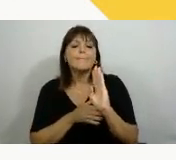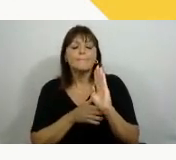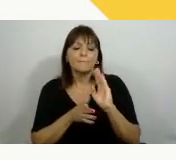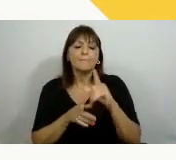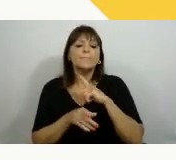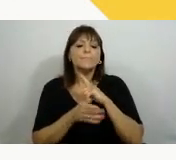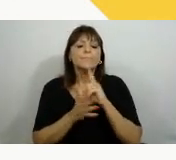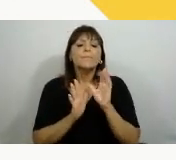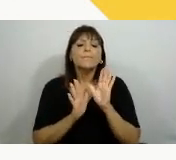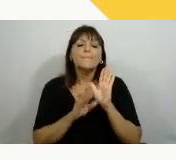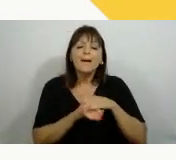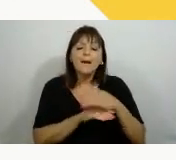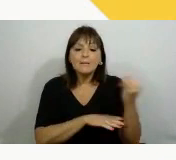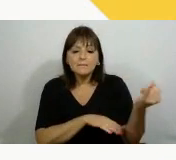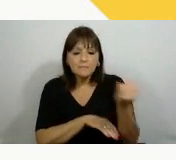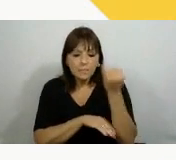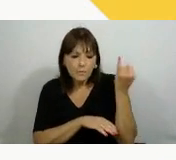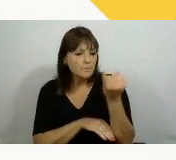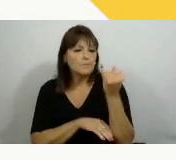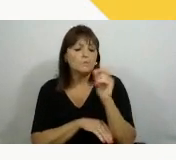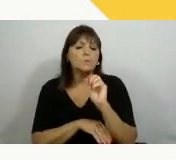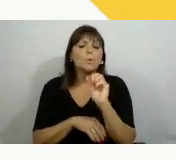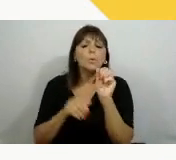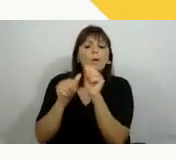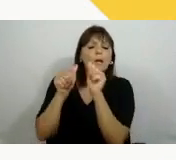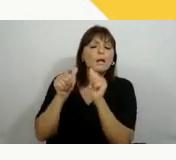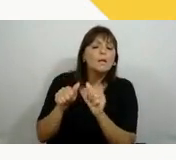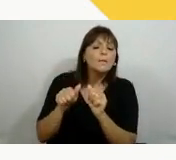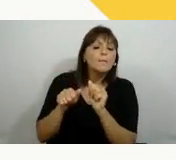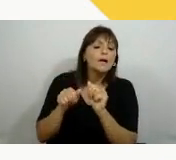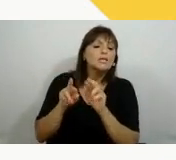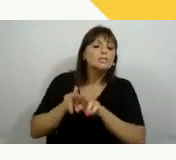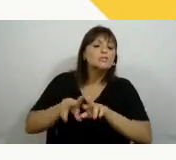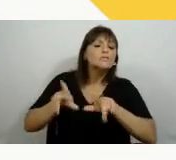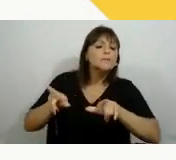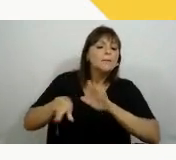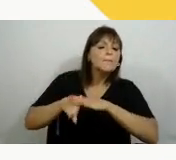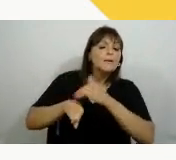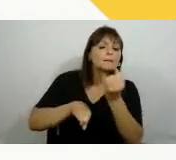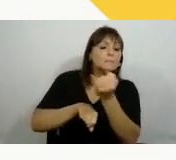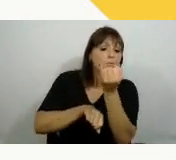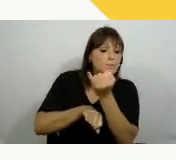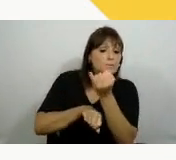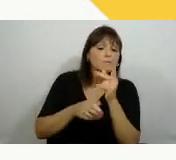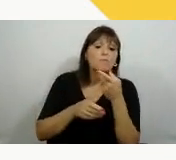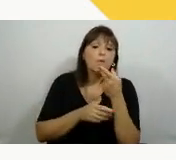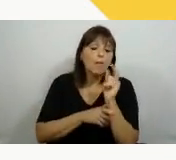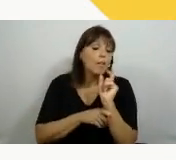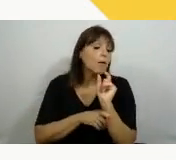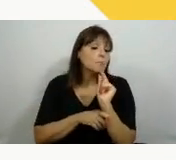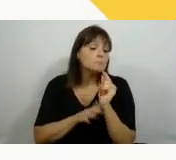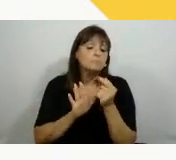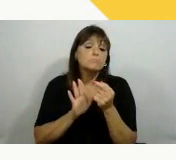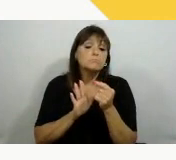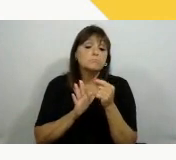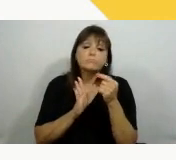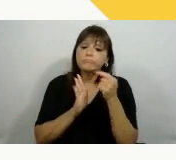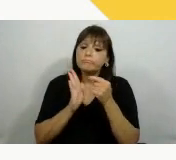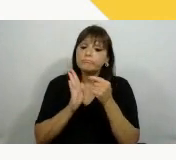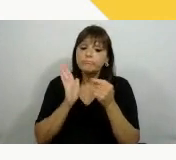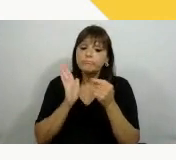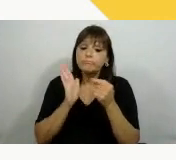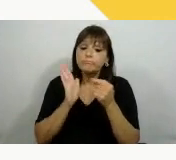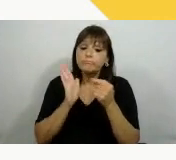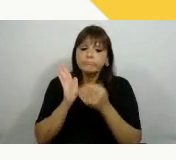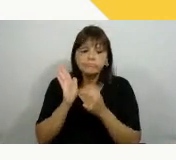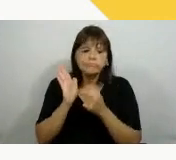uma vez, o que lá na imagem de diversidade era mais importante? Era falar dos elementos que simbolizavam a acessibilidade e